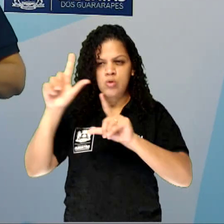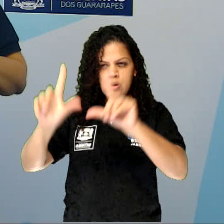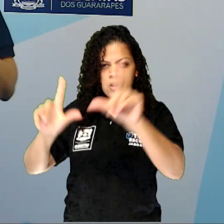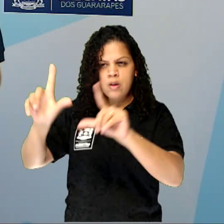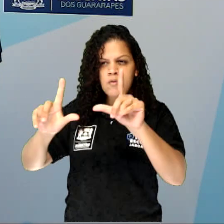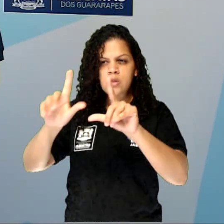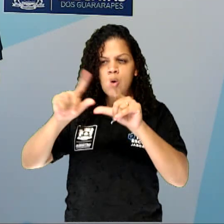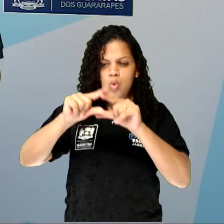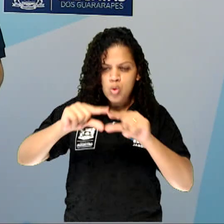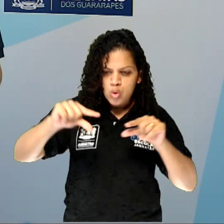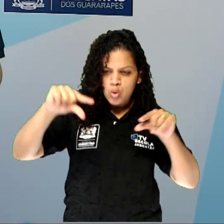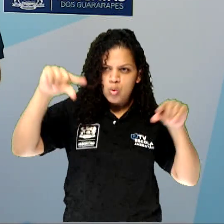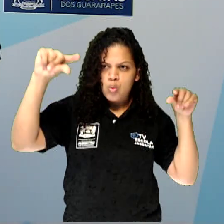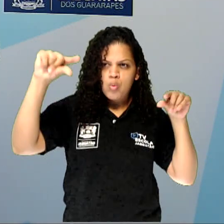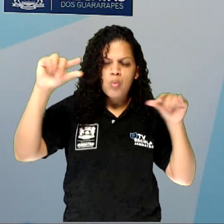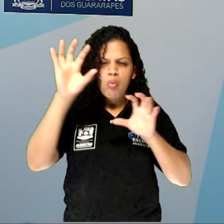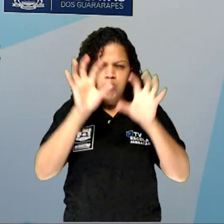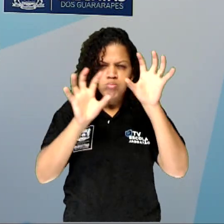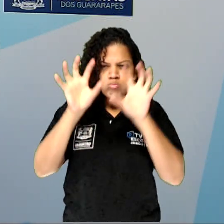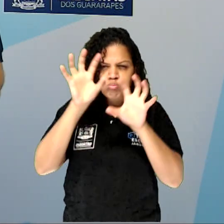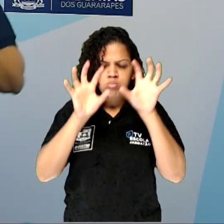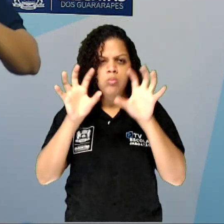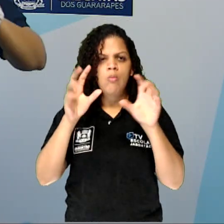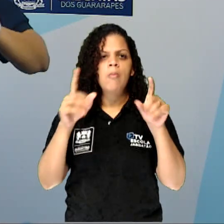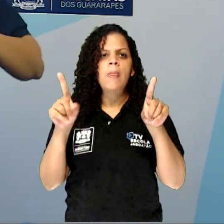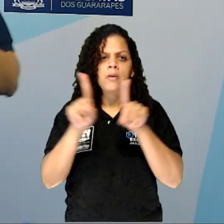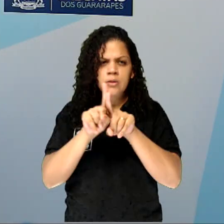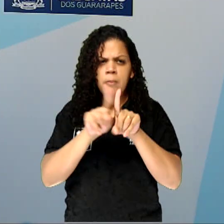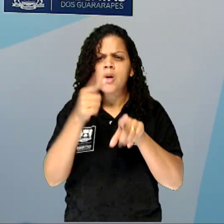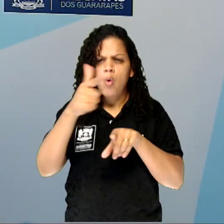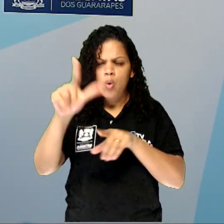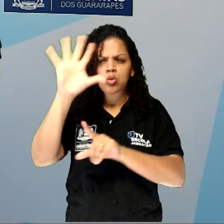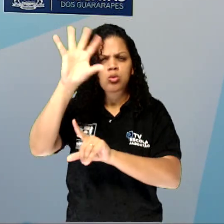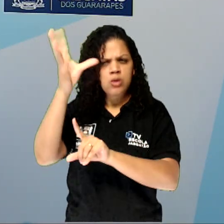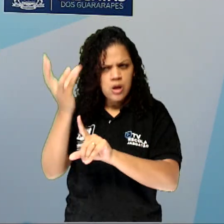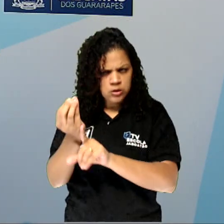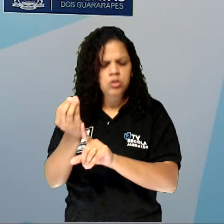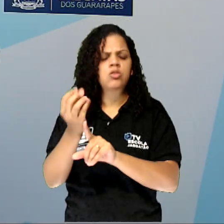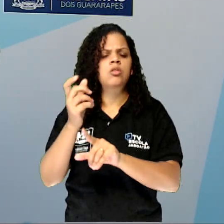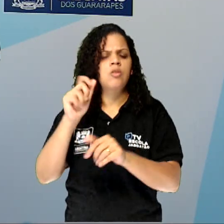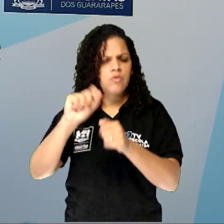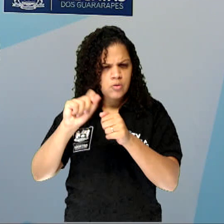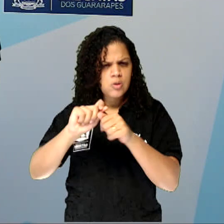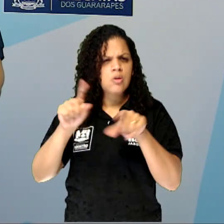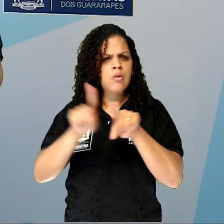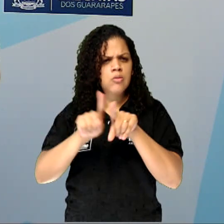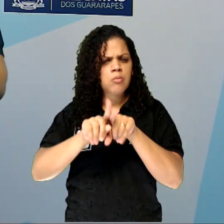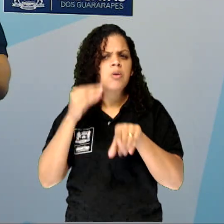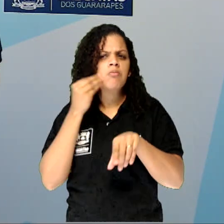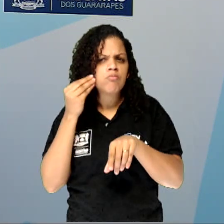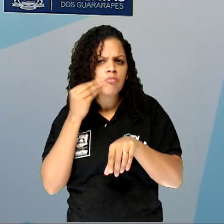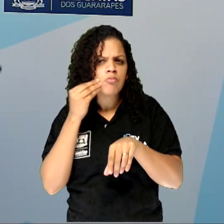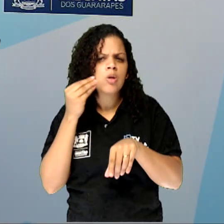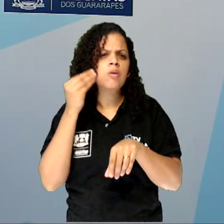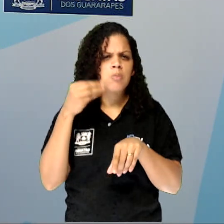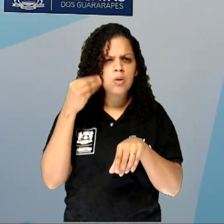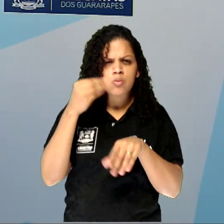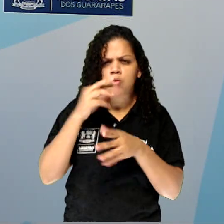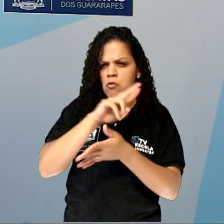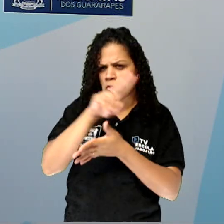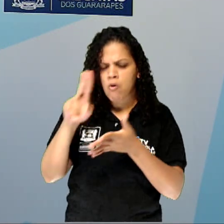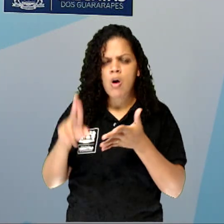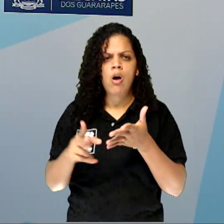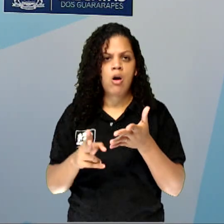também, né, contemporâneos a ele, que também fizeram vários experimentos, mas é acreditado, né,